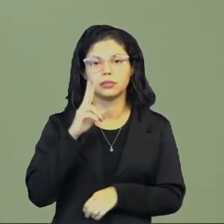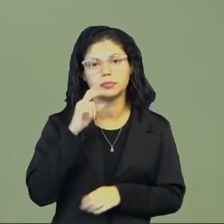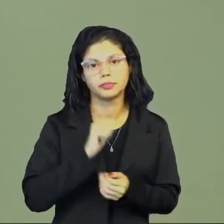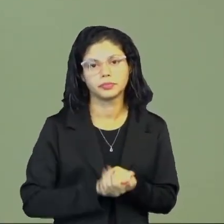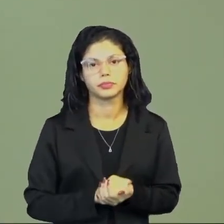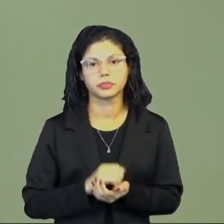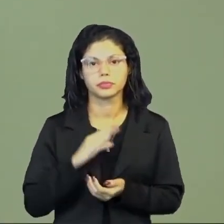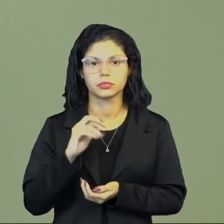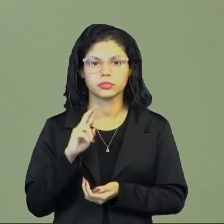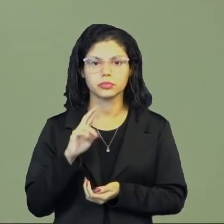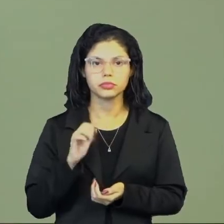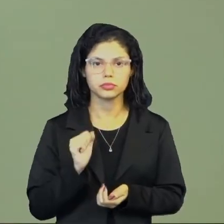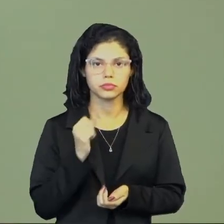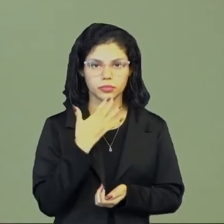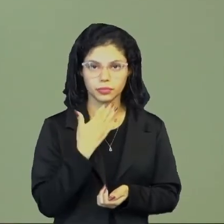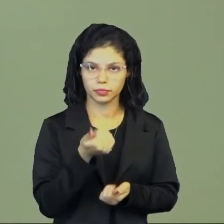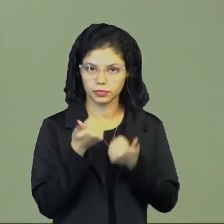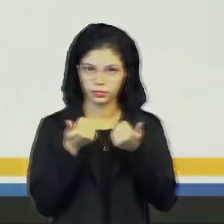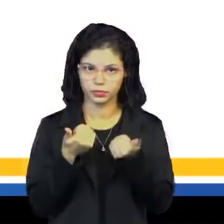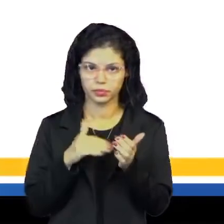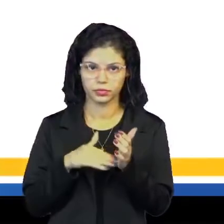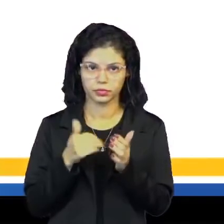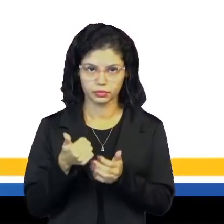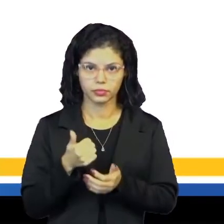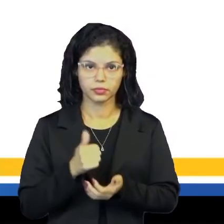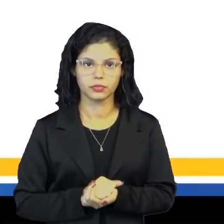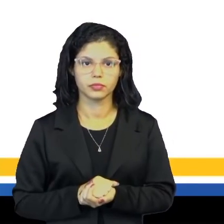cortes aí. Beleza até aí?